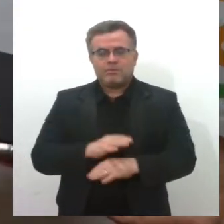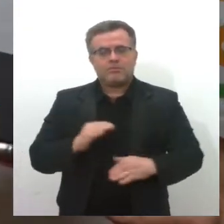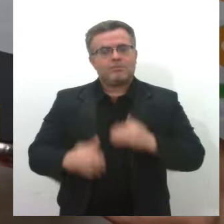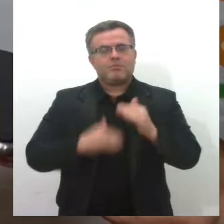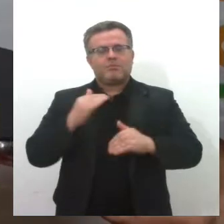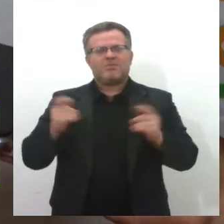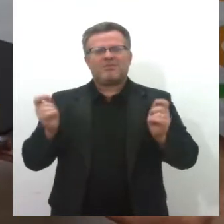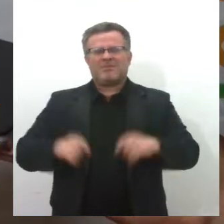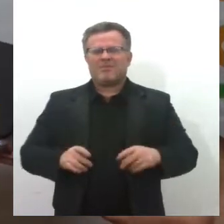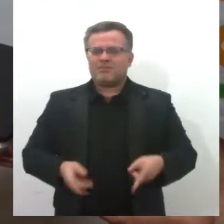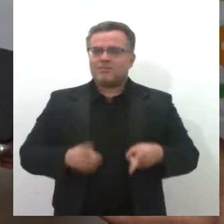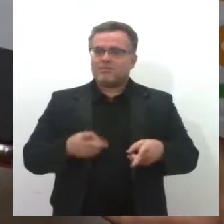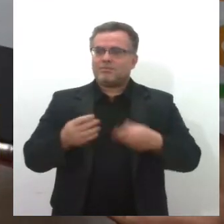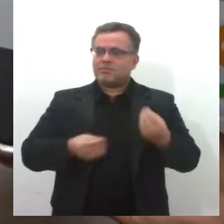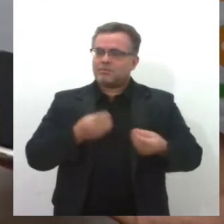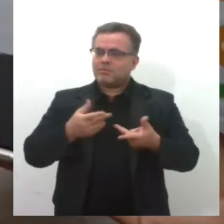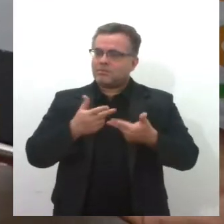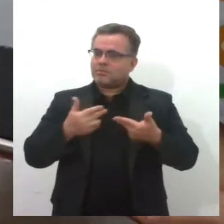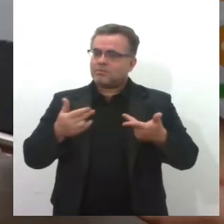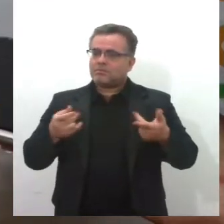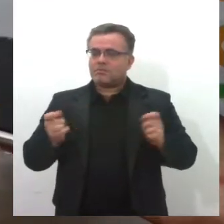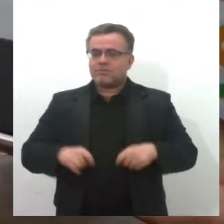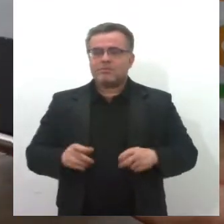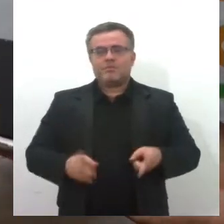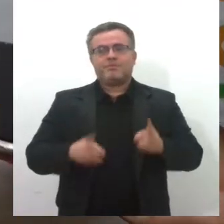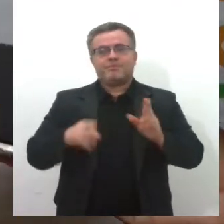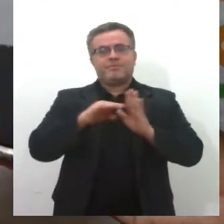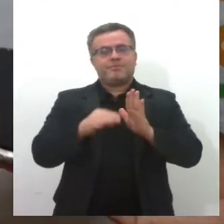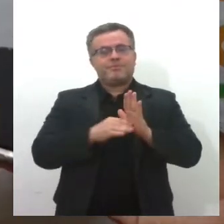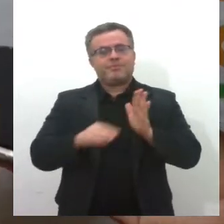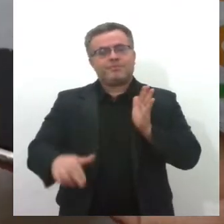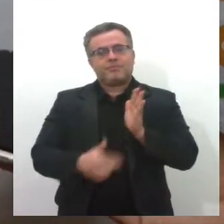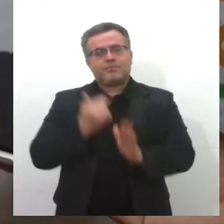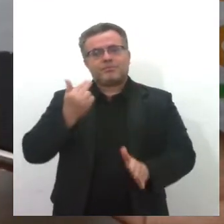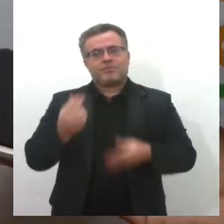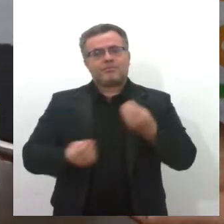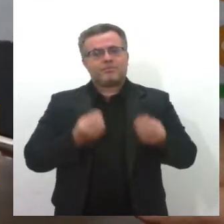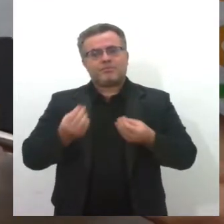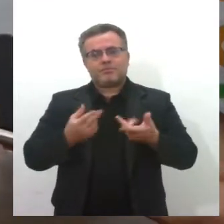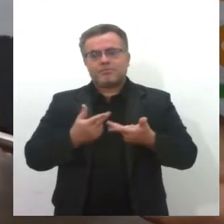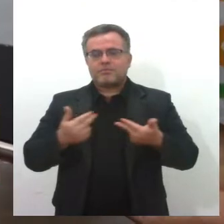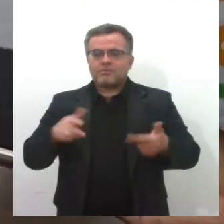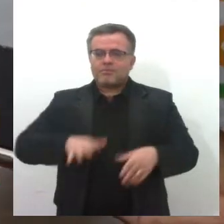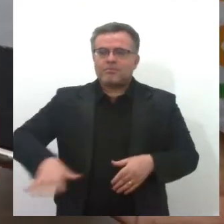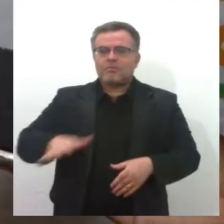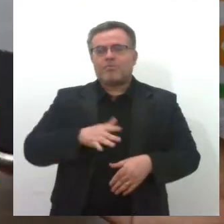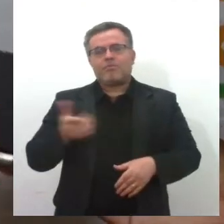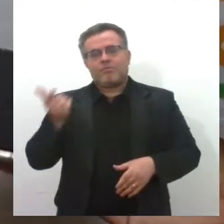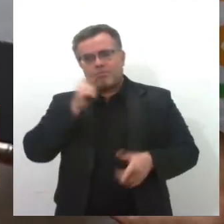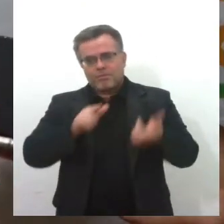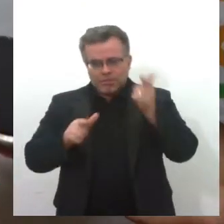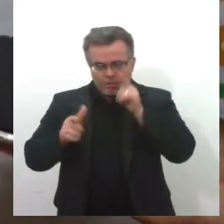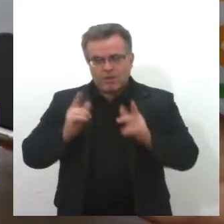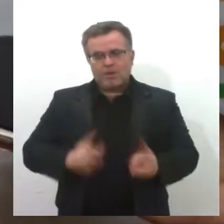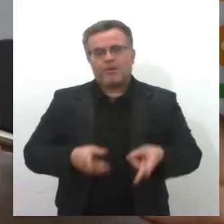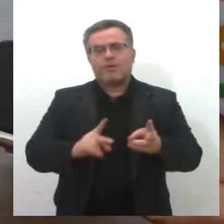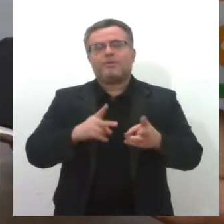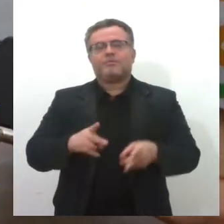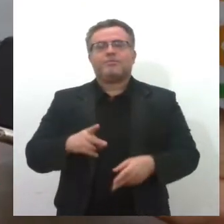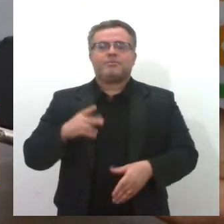Avançamos em algumas ofertas de procedimentos cirúrgicos de uma maneira geral. Conseguimos no final do ano